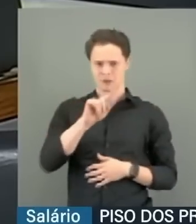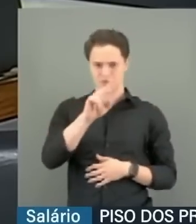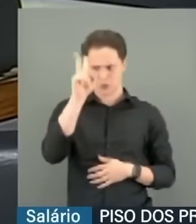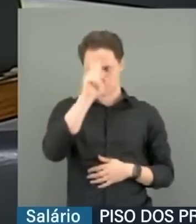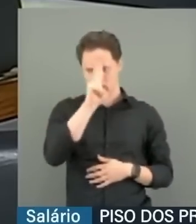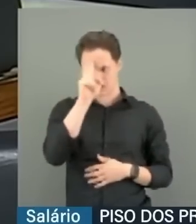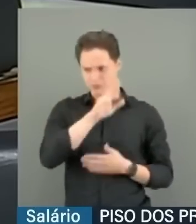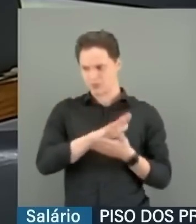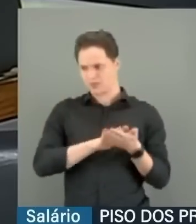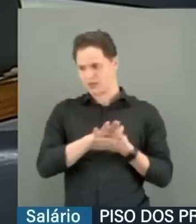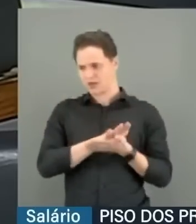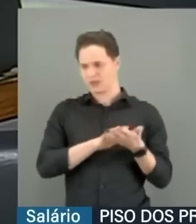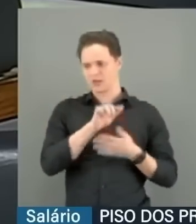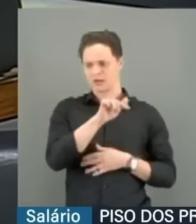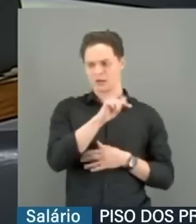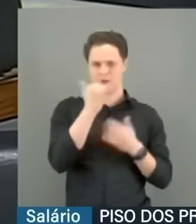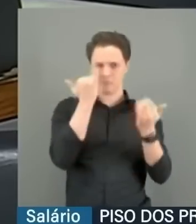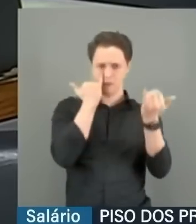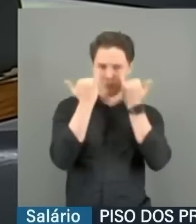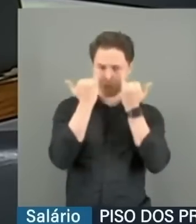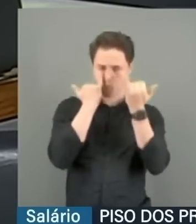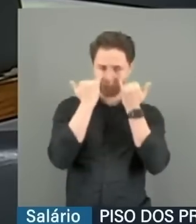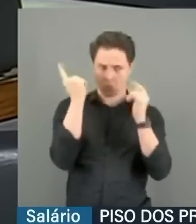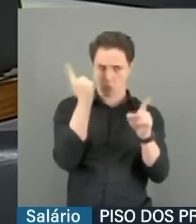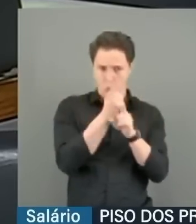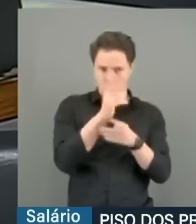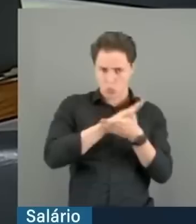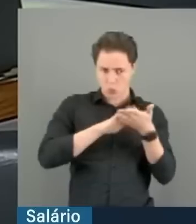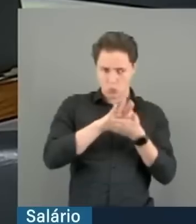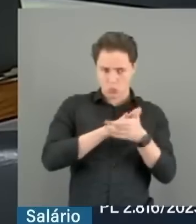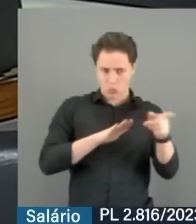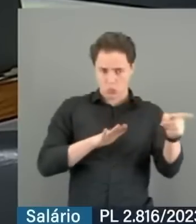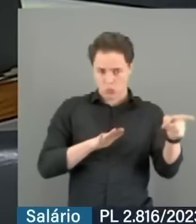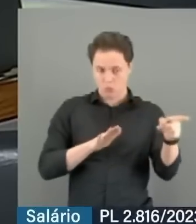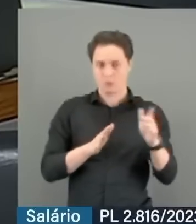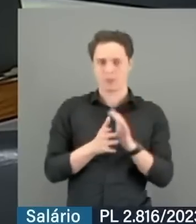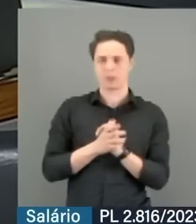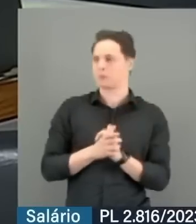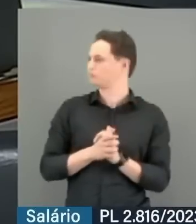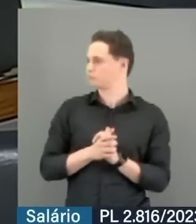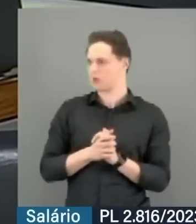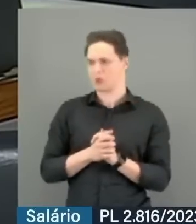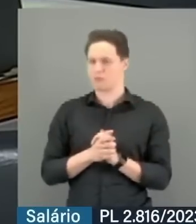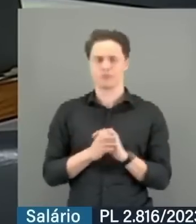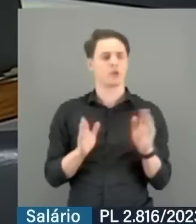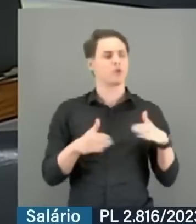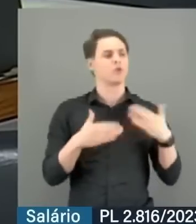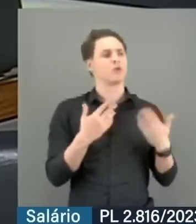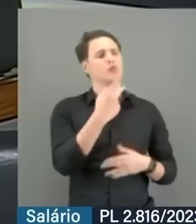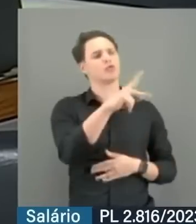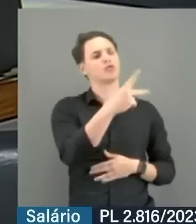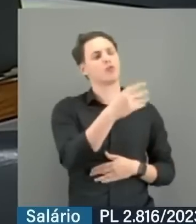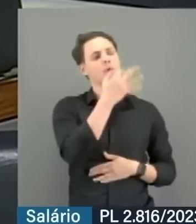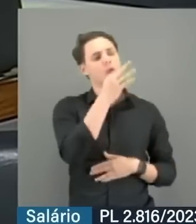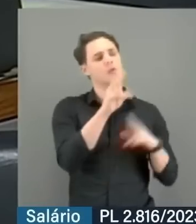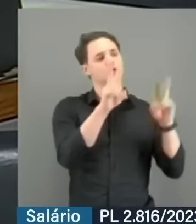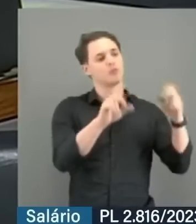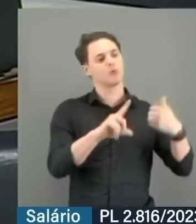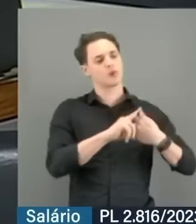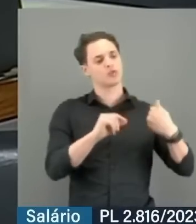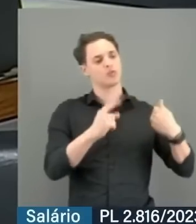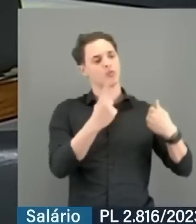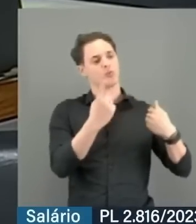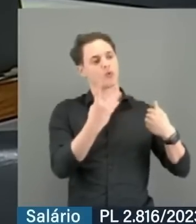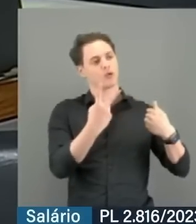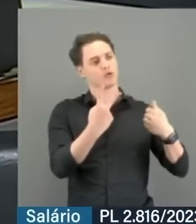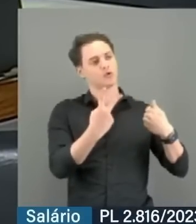tido nenhum tipo de encontro com ele? Não. Qual a sua avaliação do artigo 142 da Constituição da